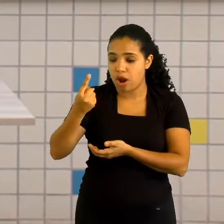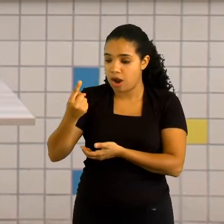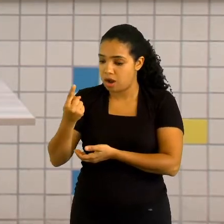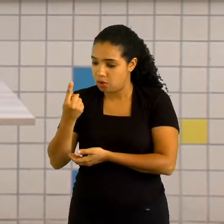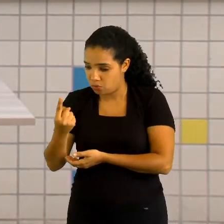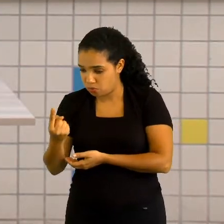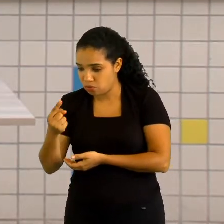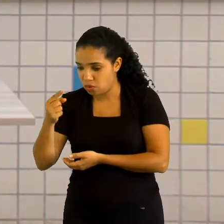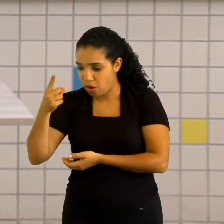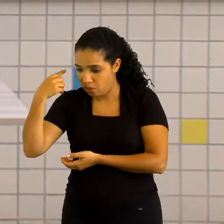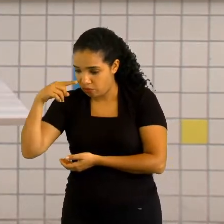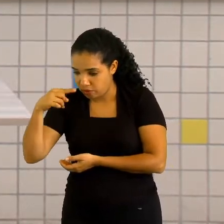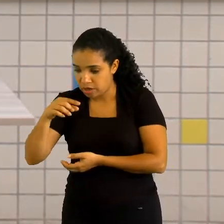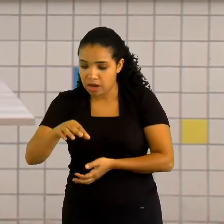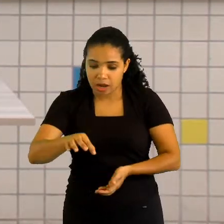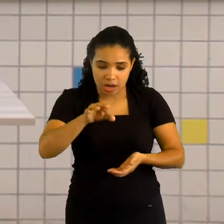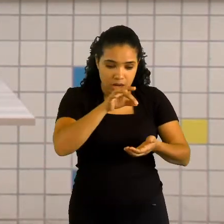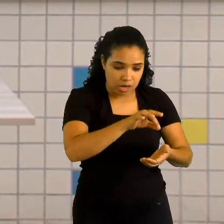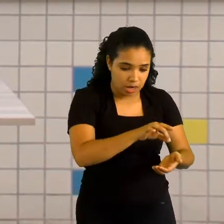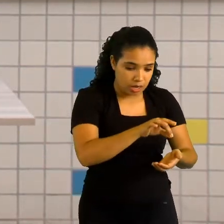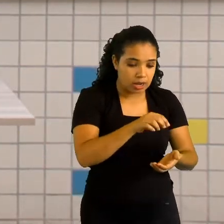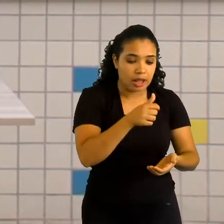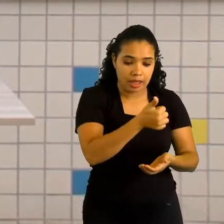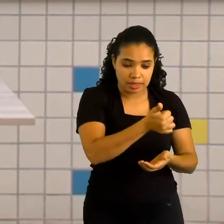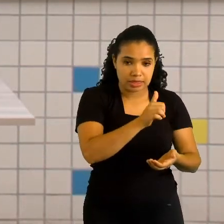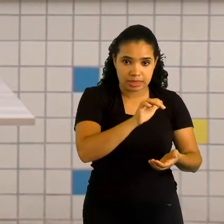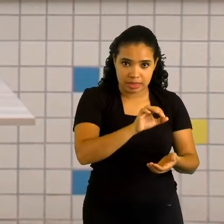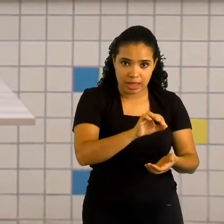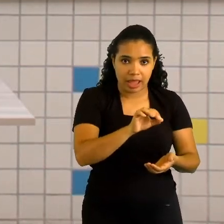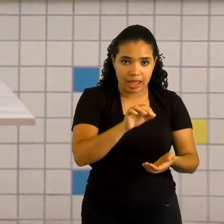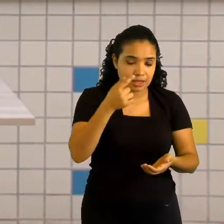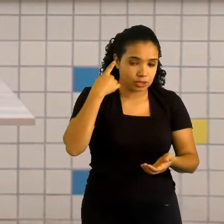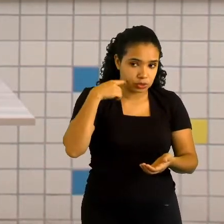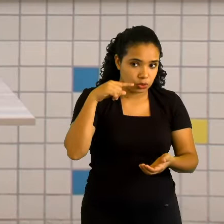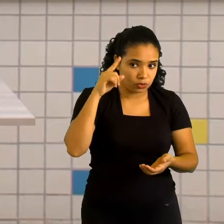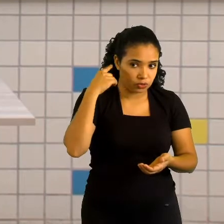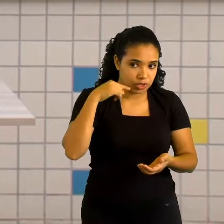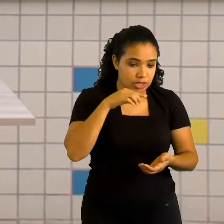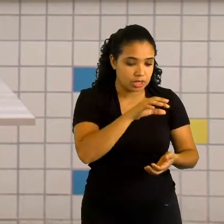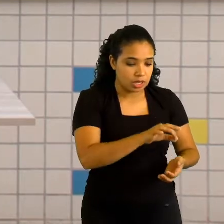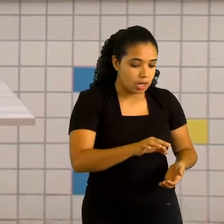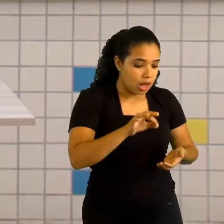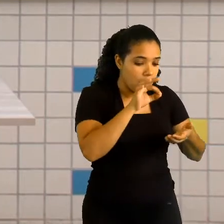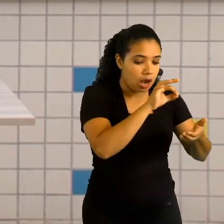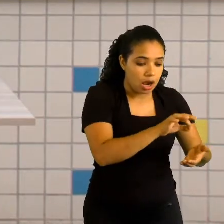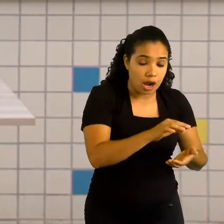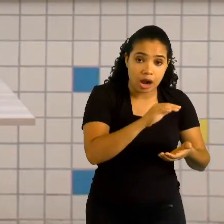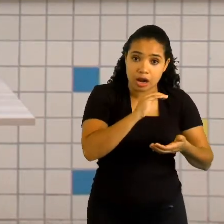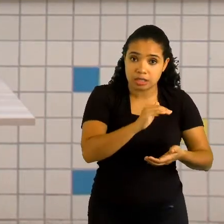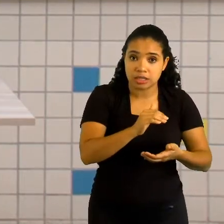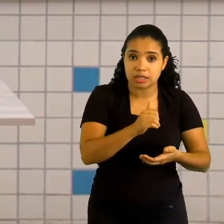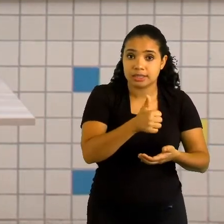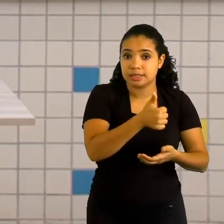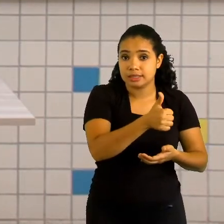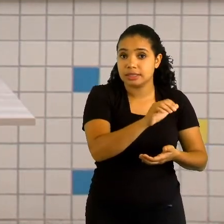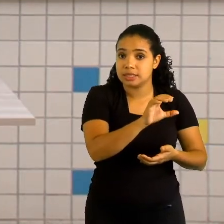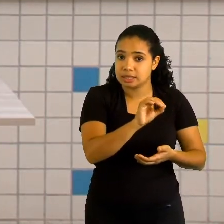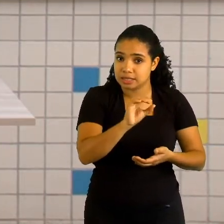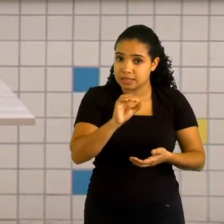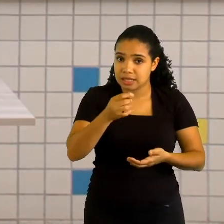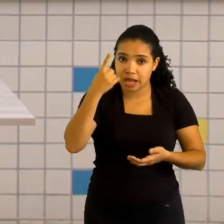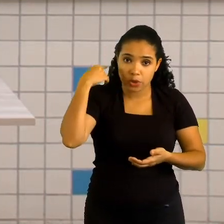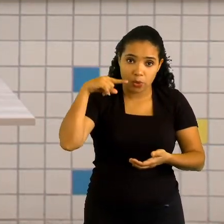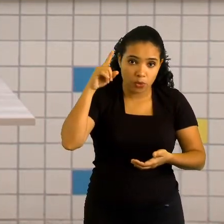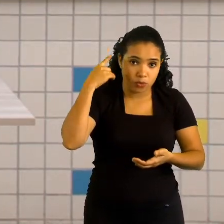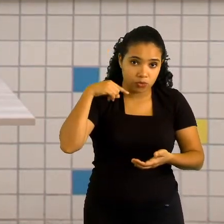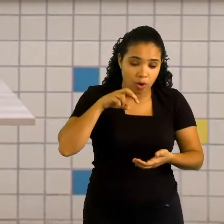pedrinha nesse saquinho aqui valeria 10 ovelhinhas. Cada pedrinha nesse outro saquinho aqui valeria 100